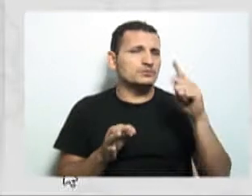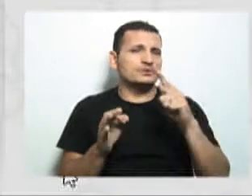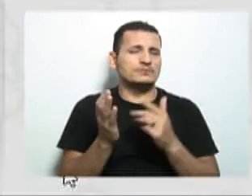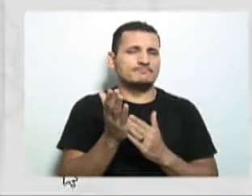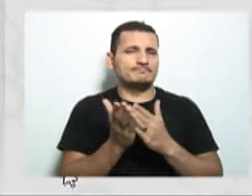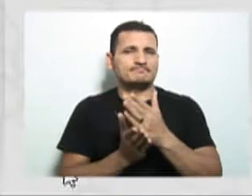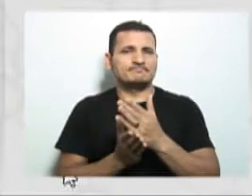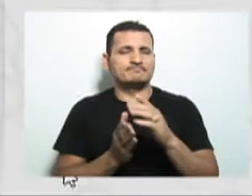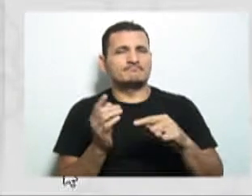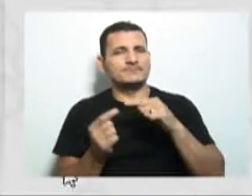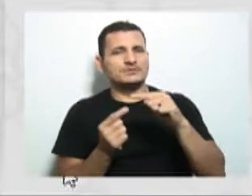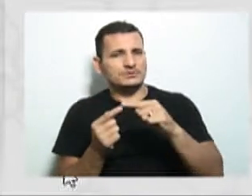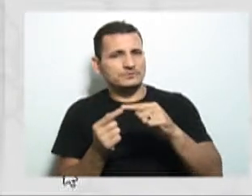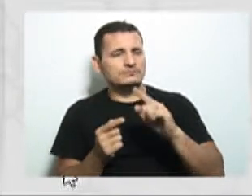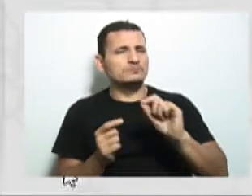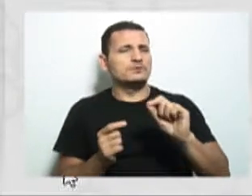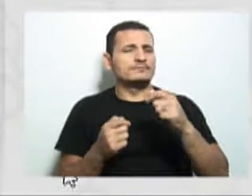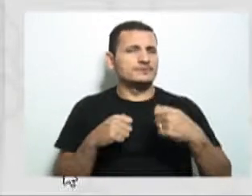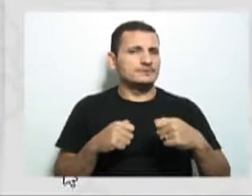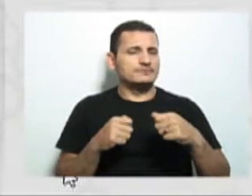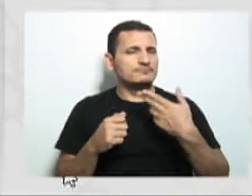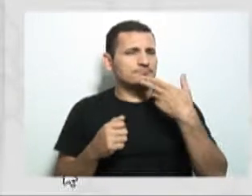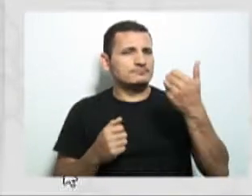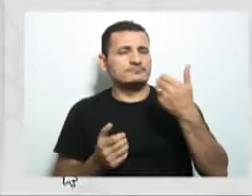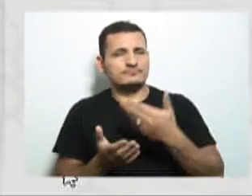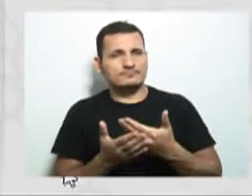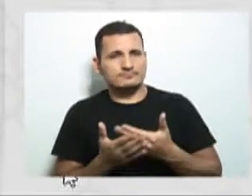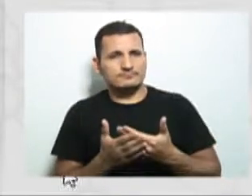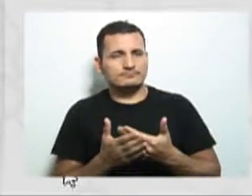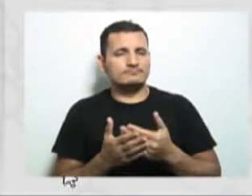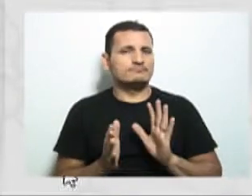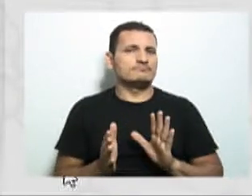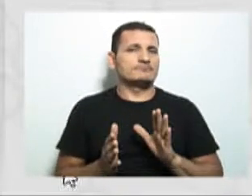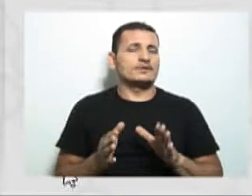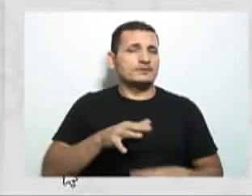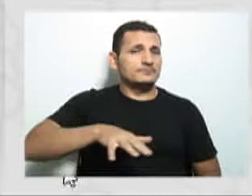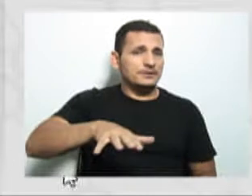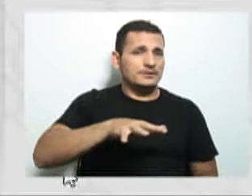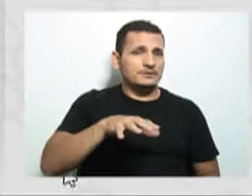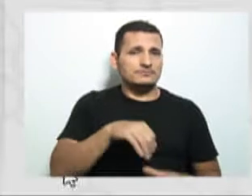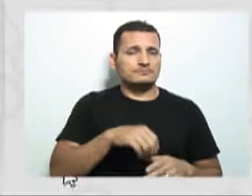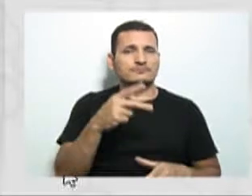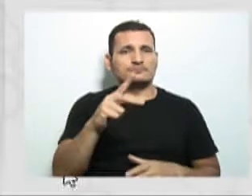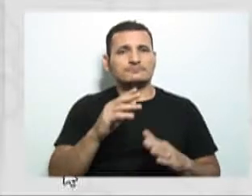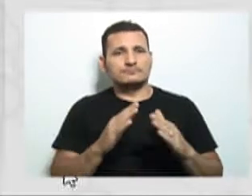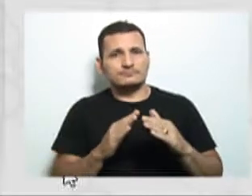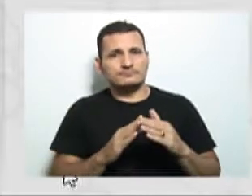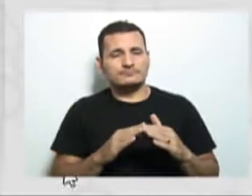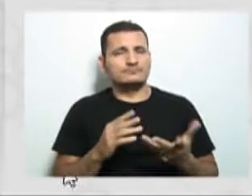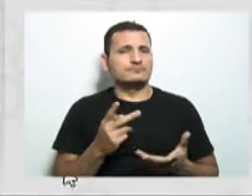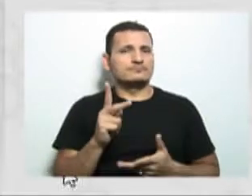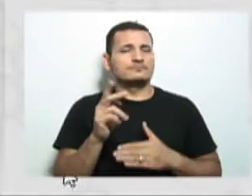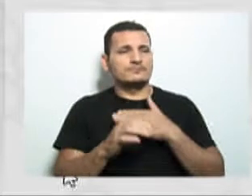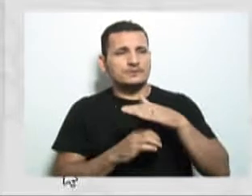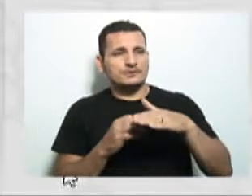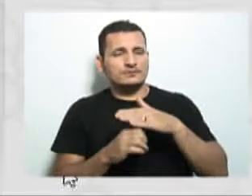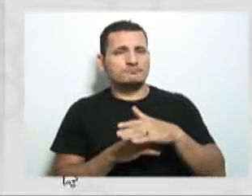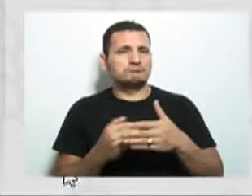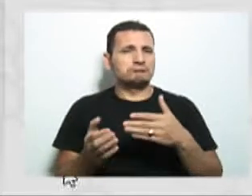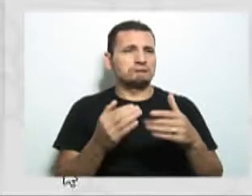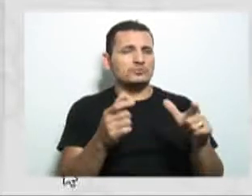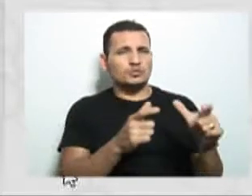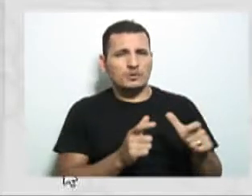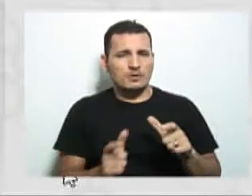você precisa? Né? Melhorar o estudo, criar um ambiente dentro da sua casa, né? Na sua empresa, em algum lugar que você